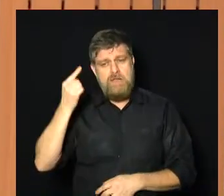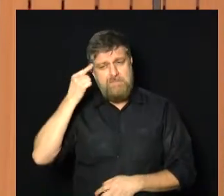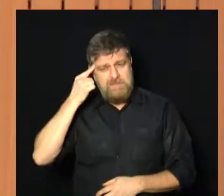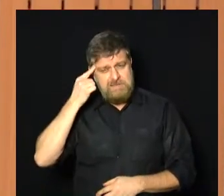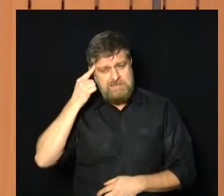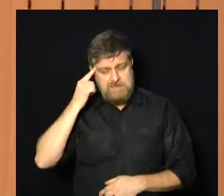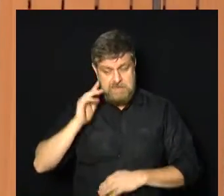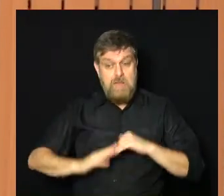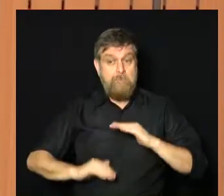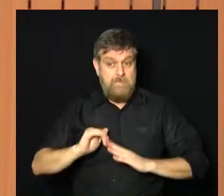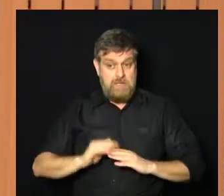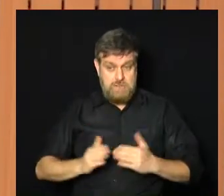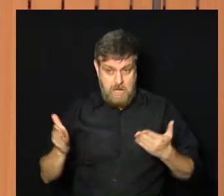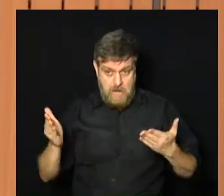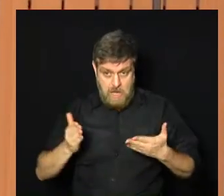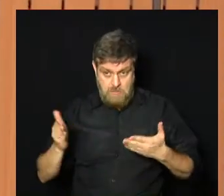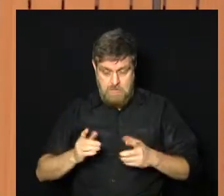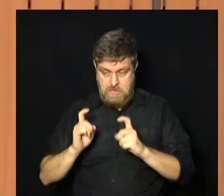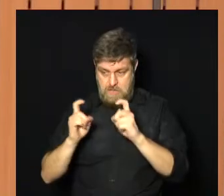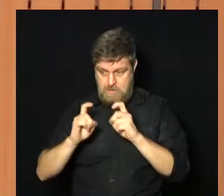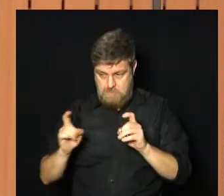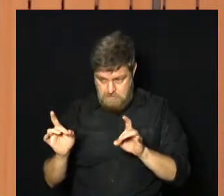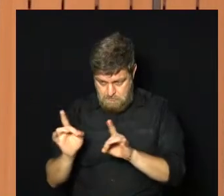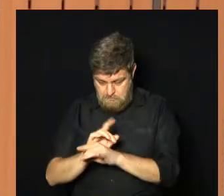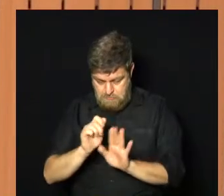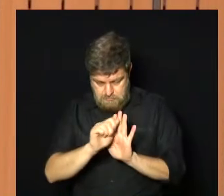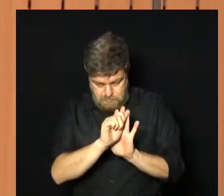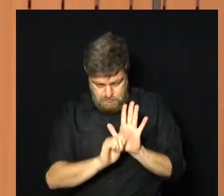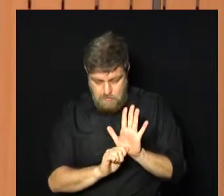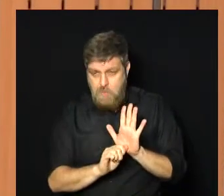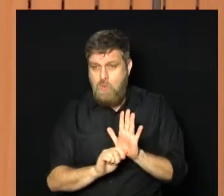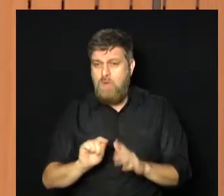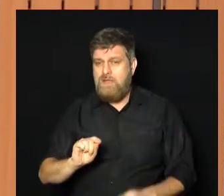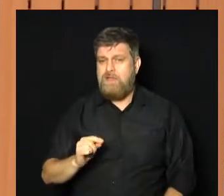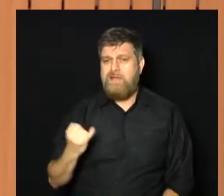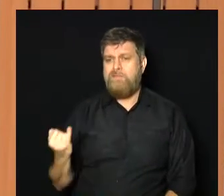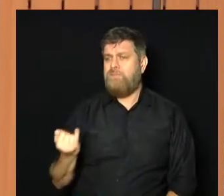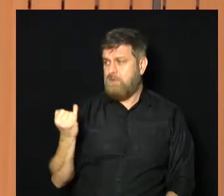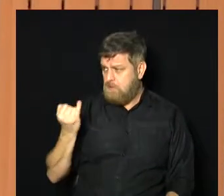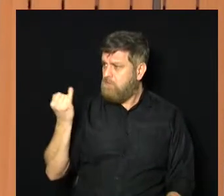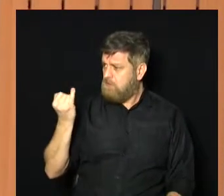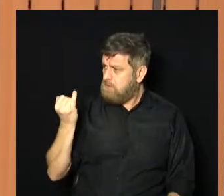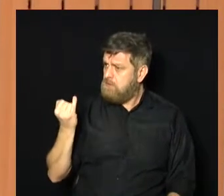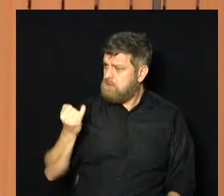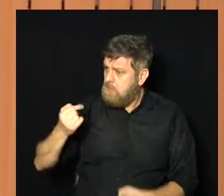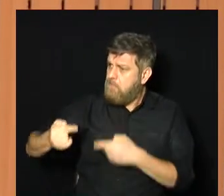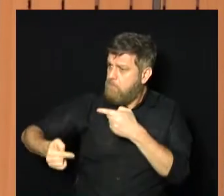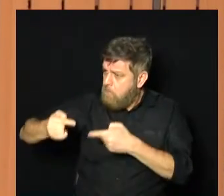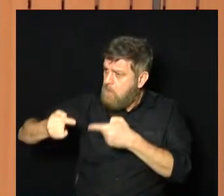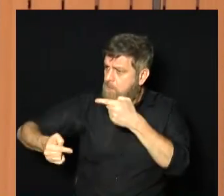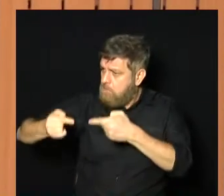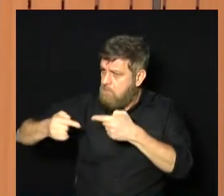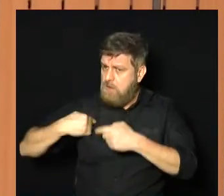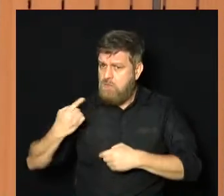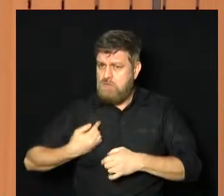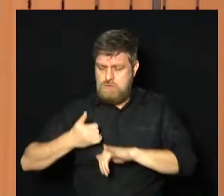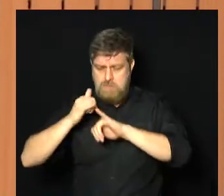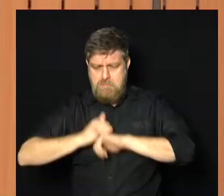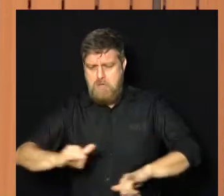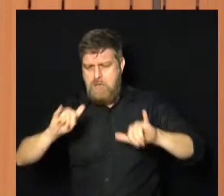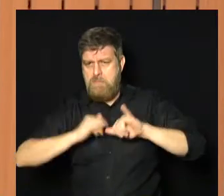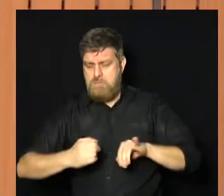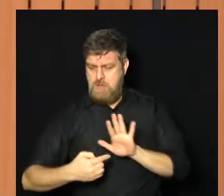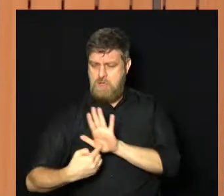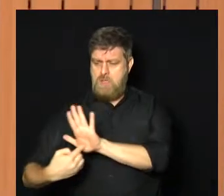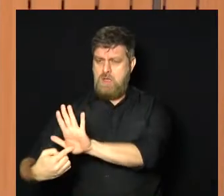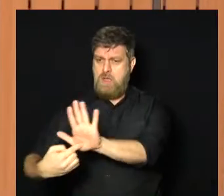né, dessa reunião. Primeiro que eu acho que reunião importantíssima, né, porque quanto mais a gente publicizar,